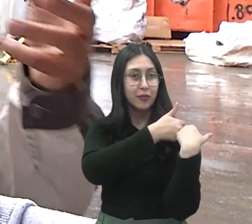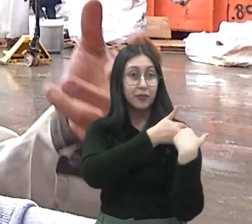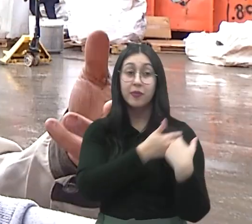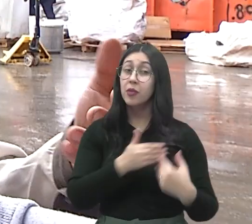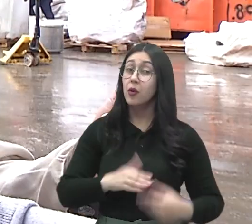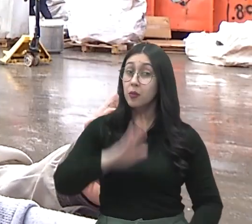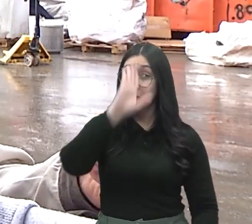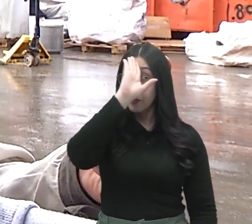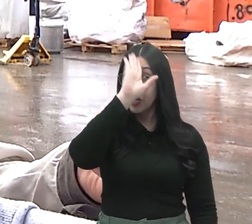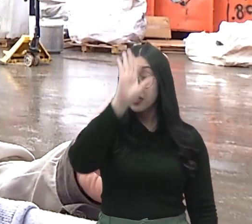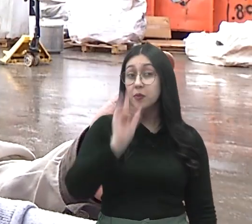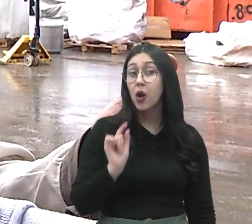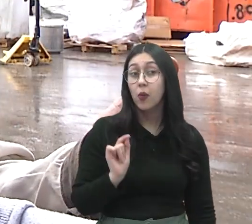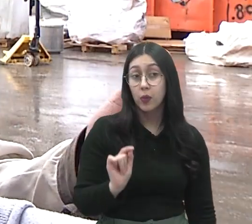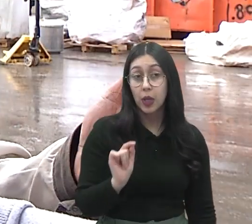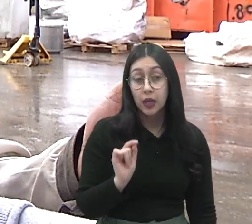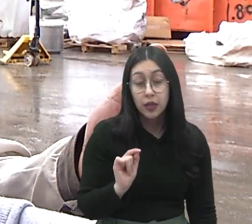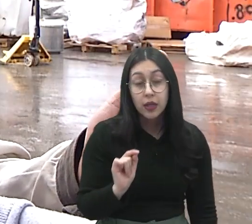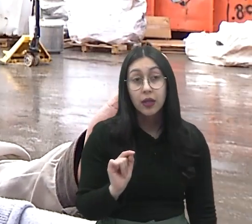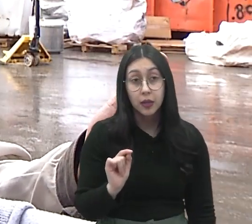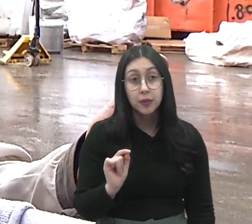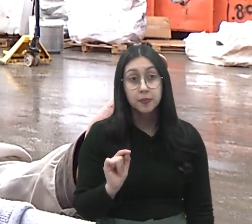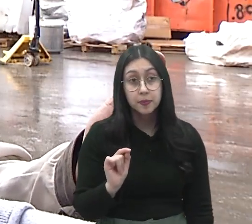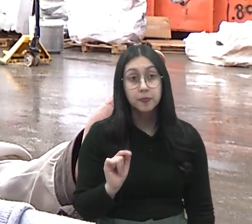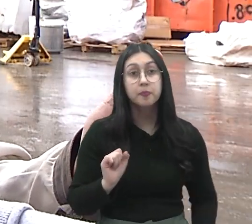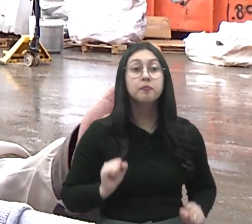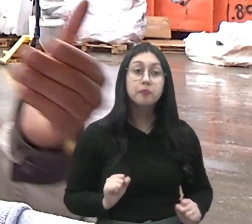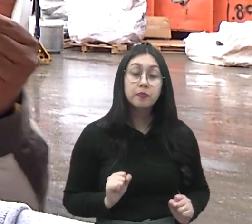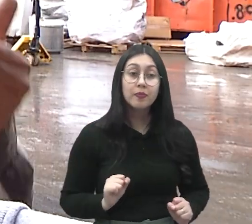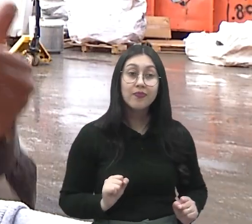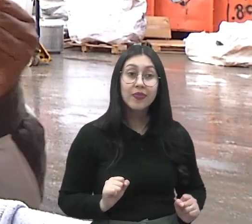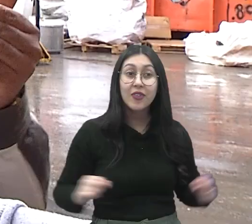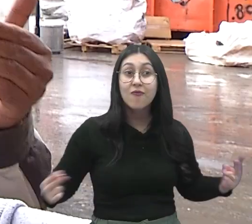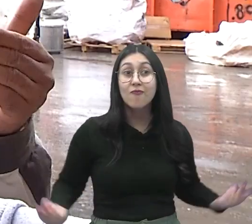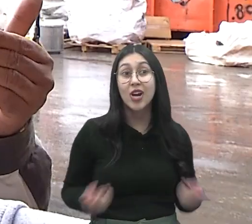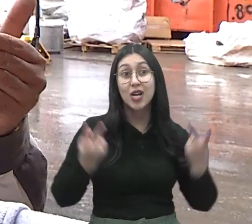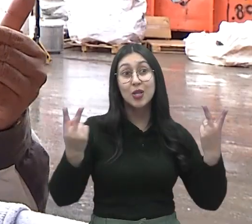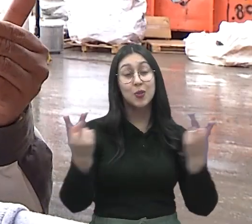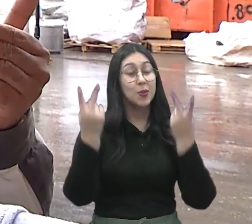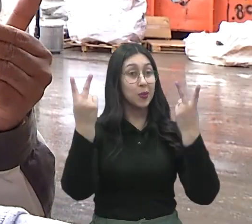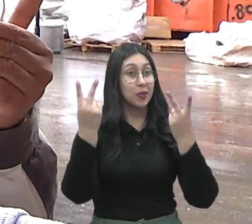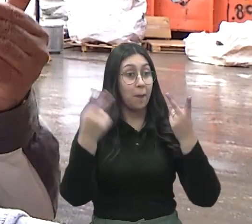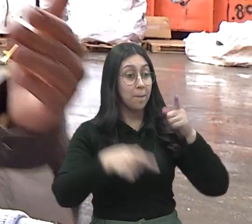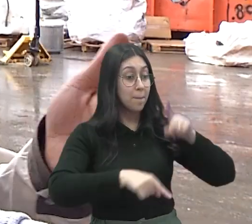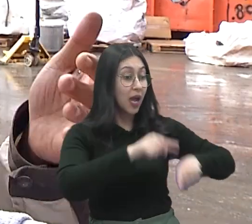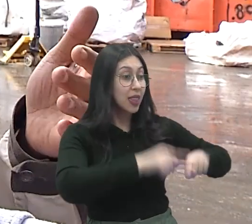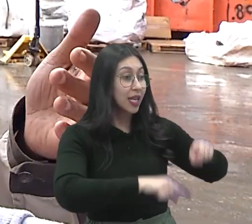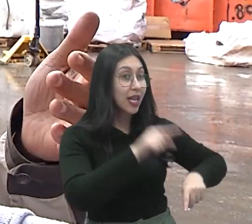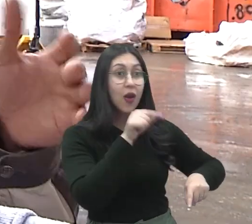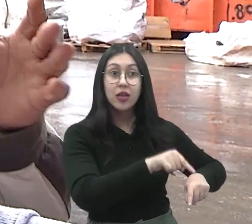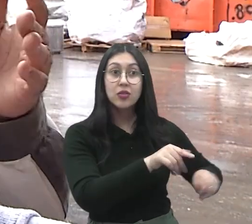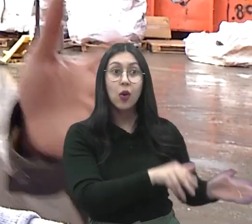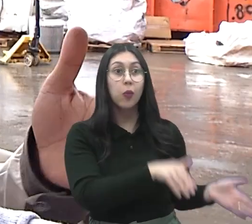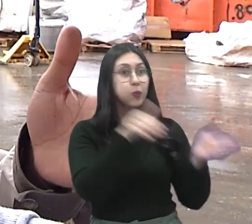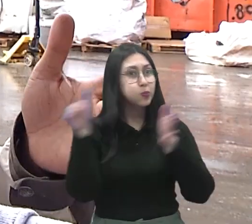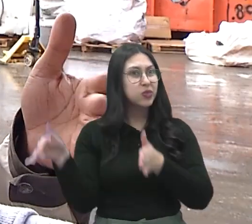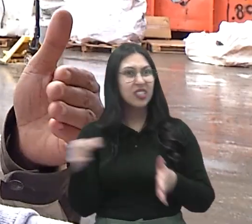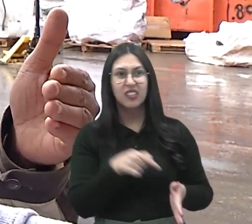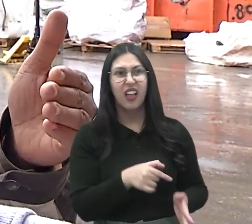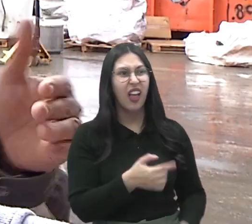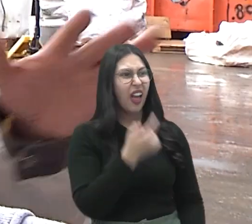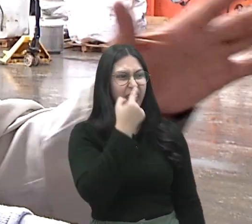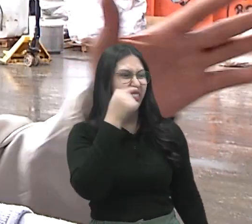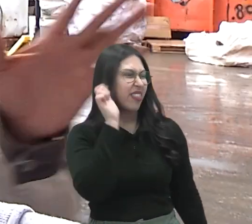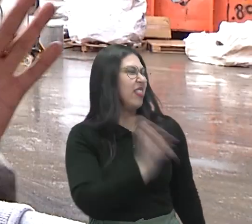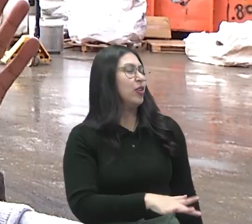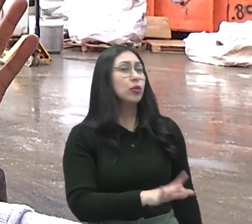mais importante que a política reversa traz é a valoração do resíduo. Não é mais lixo, né?